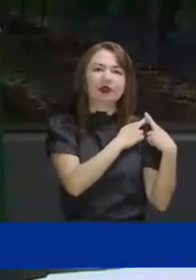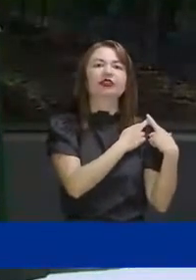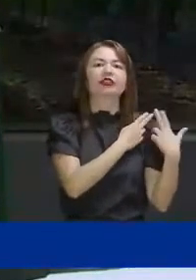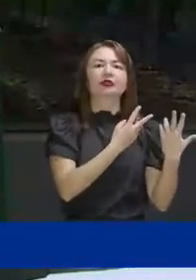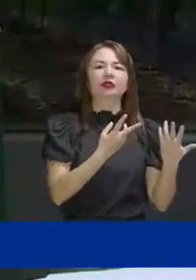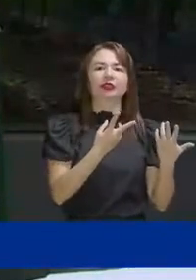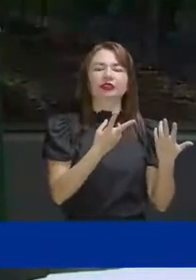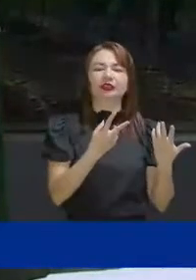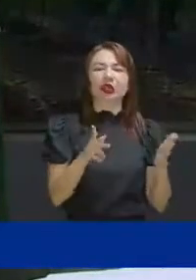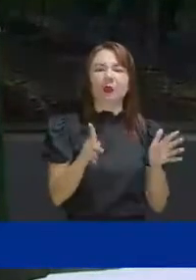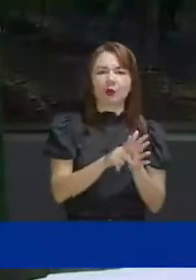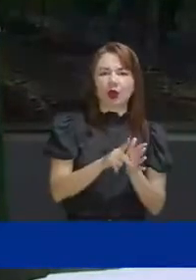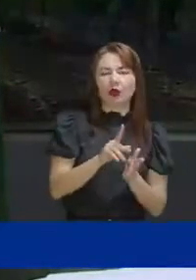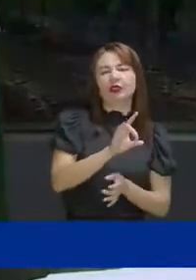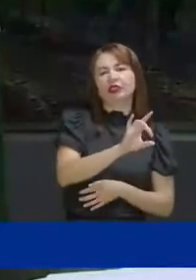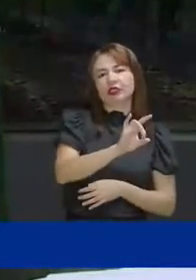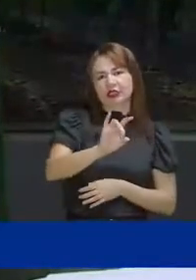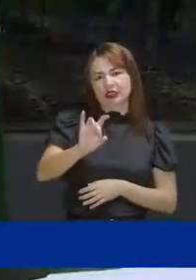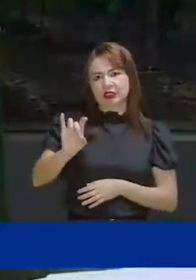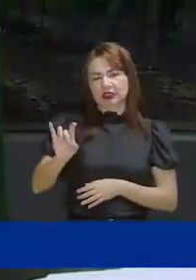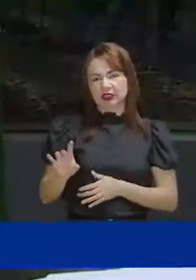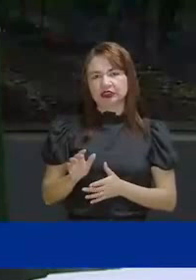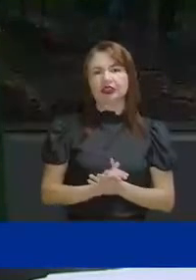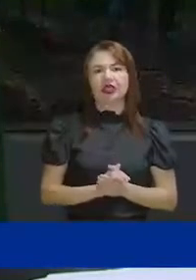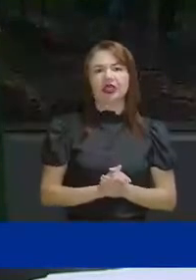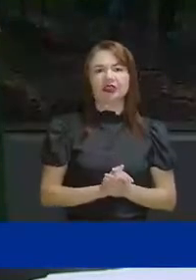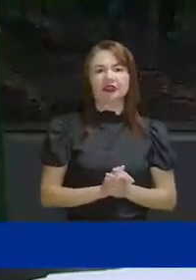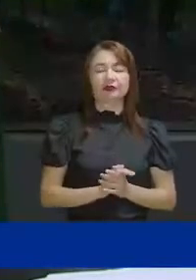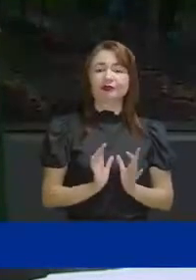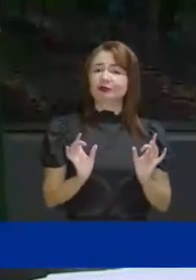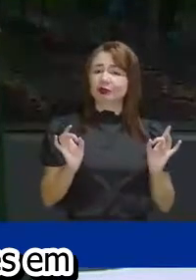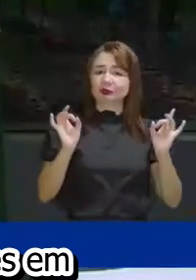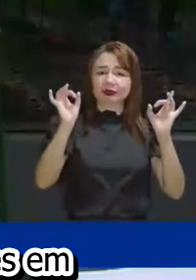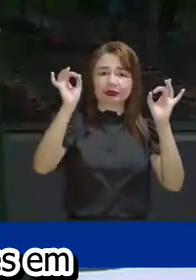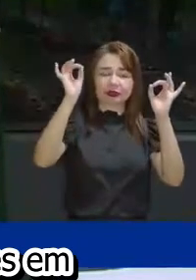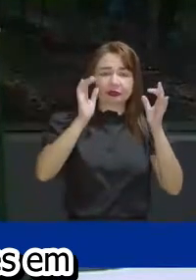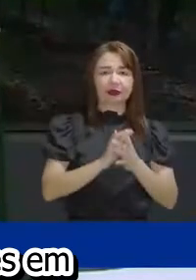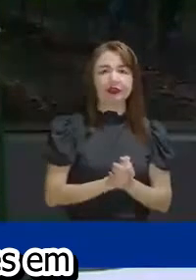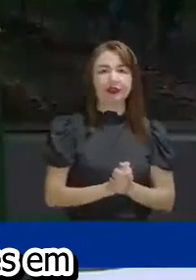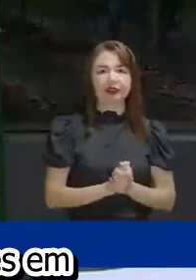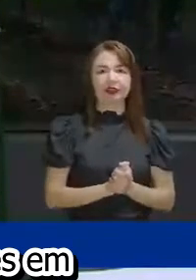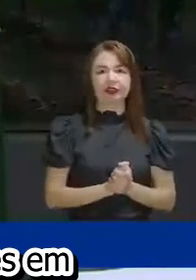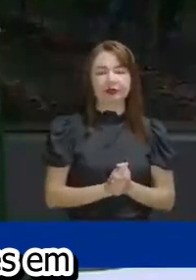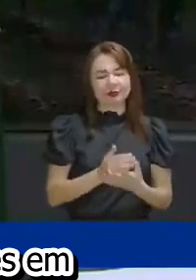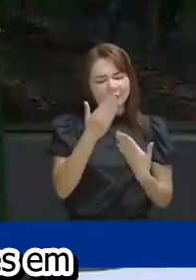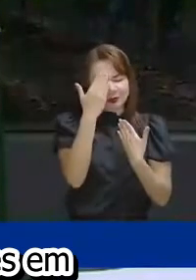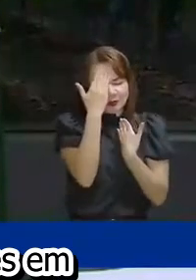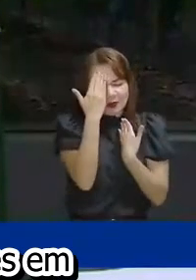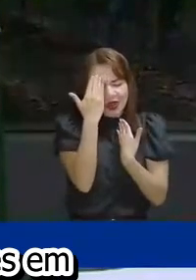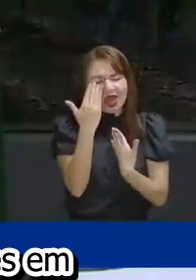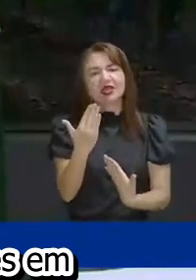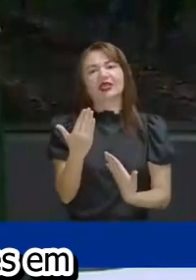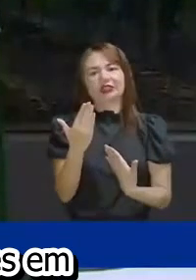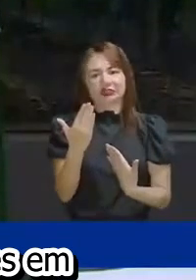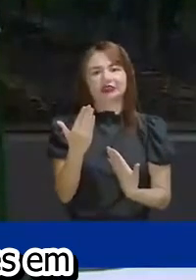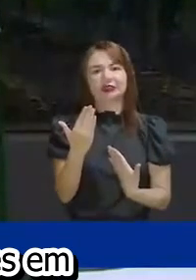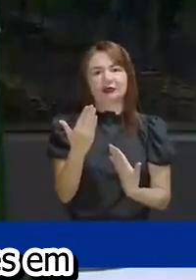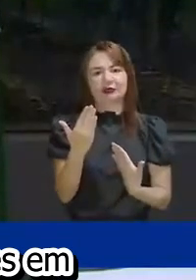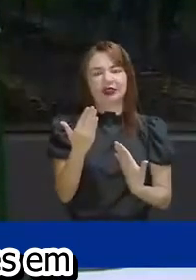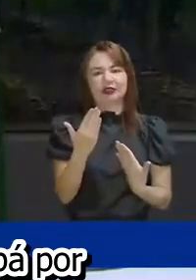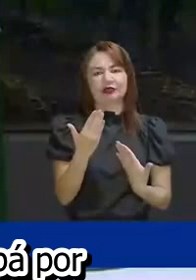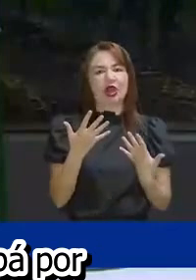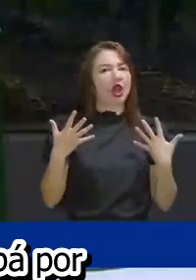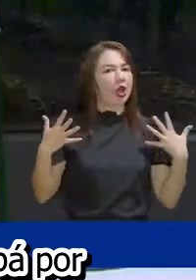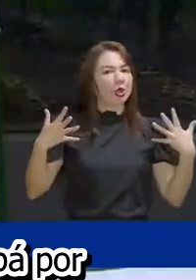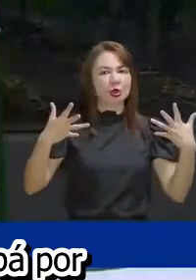todos. Especialmente, quero deixar registrado o meu profundo agradecimento a todos os